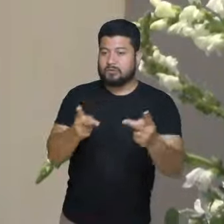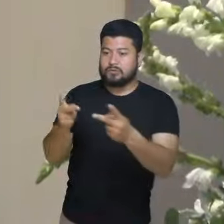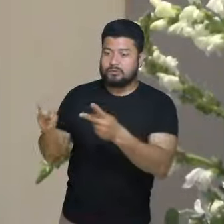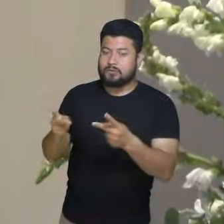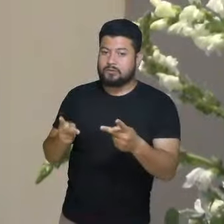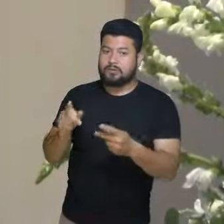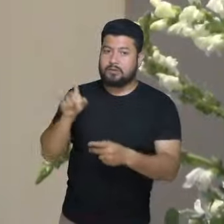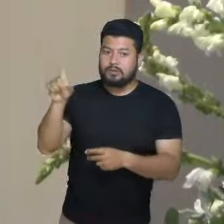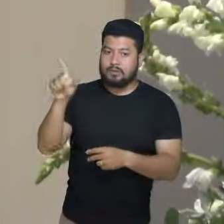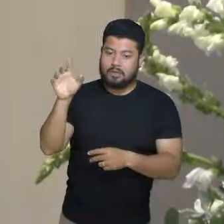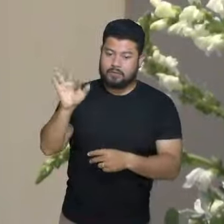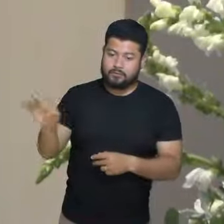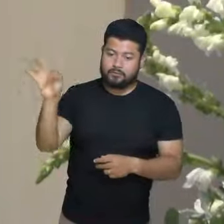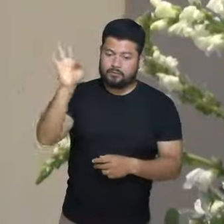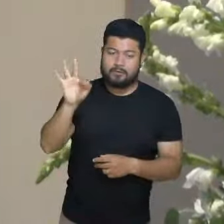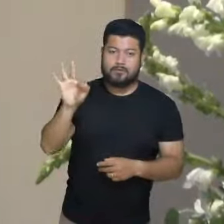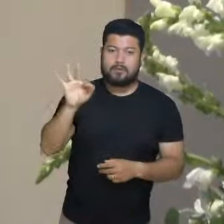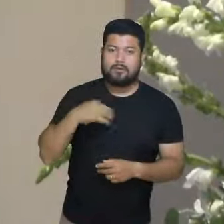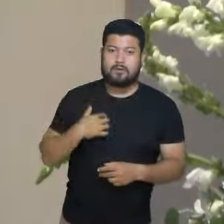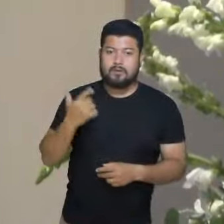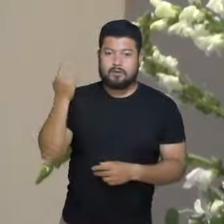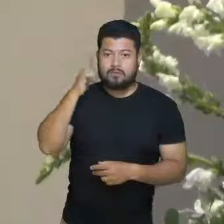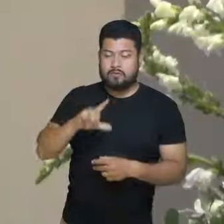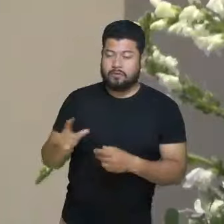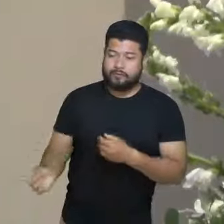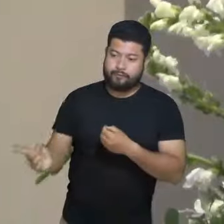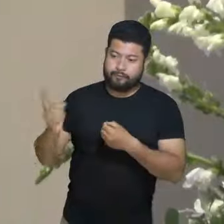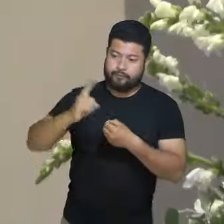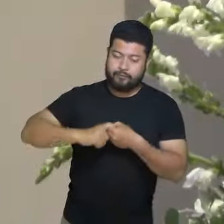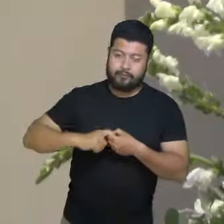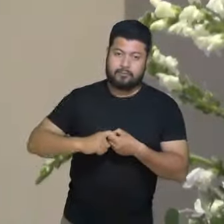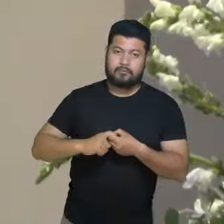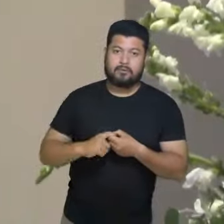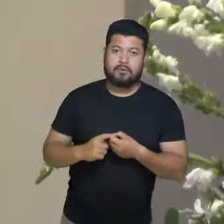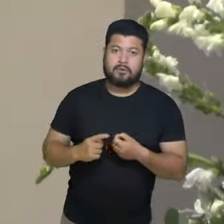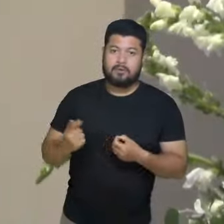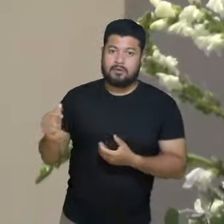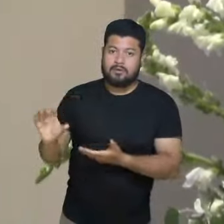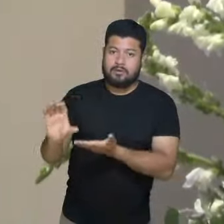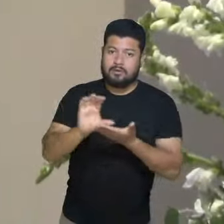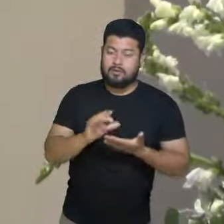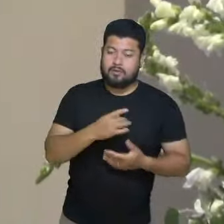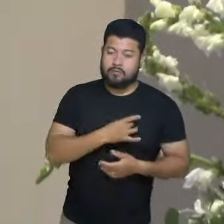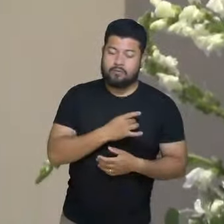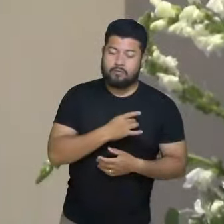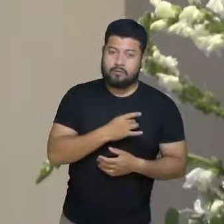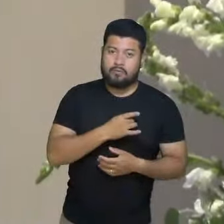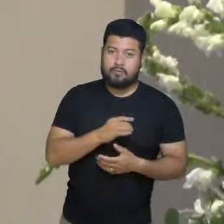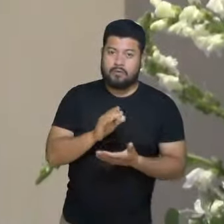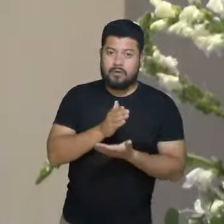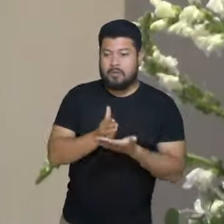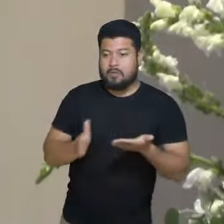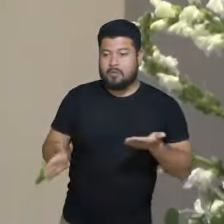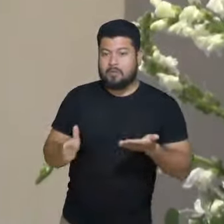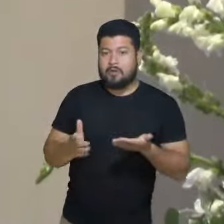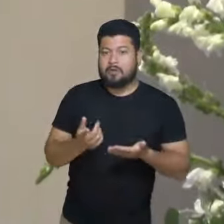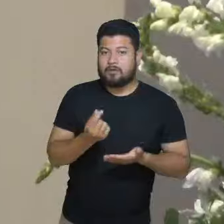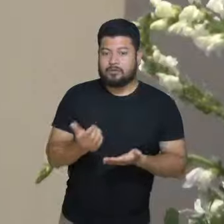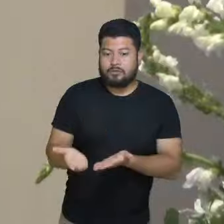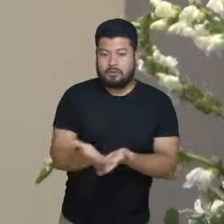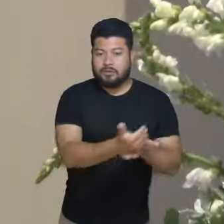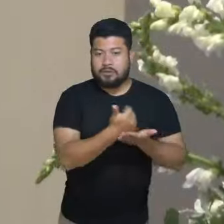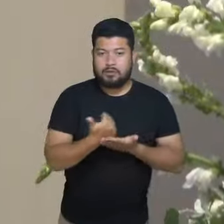da República para receber em retorno mediante transferências voluntárias parte das receitas arrecadadas